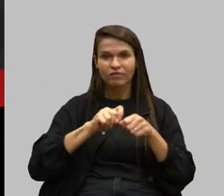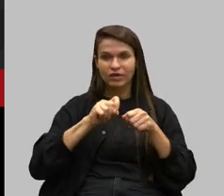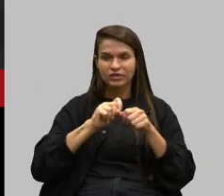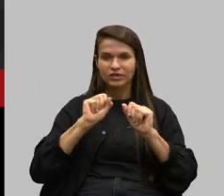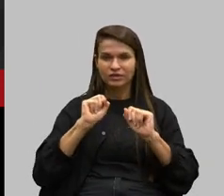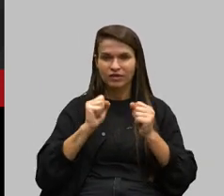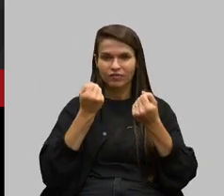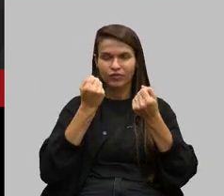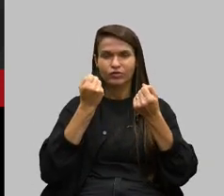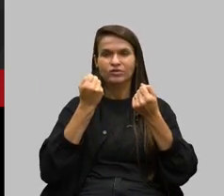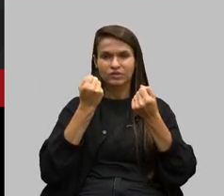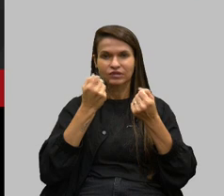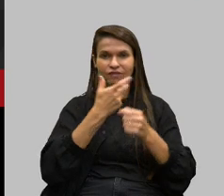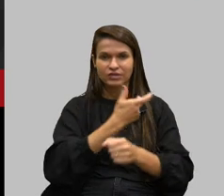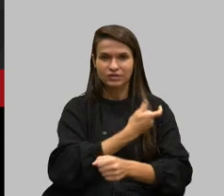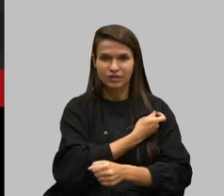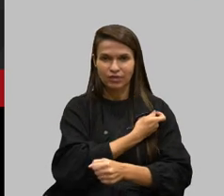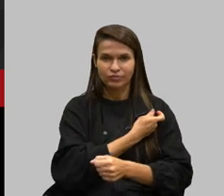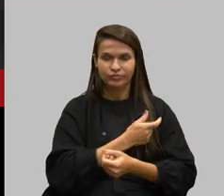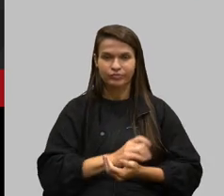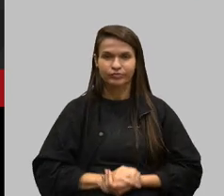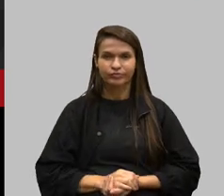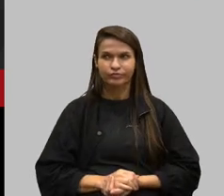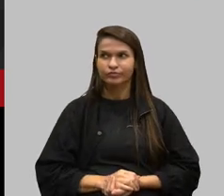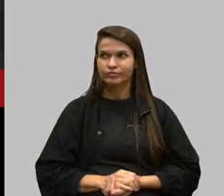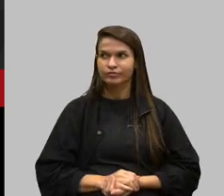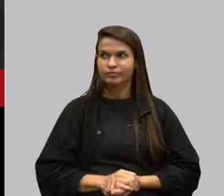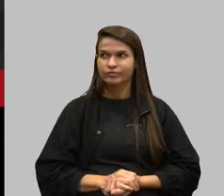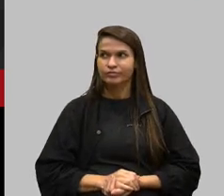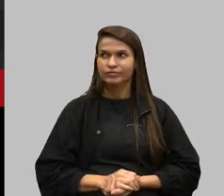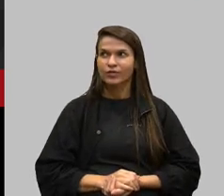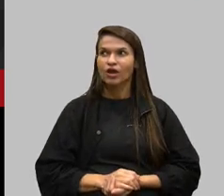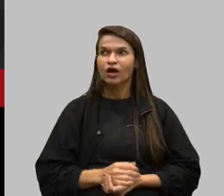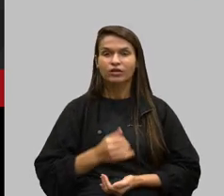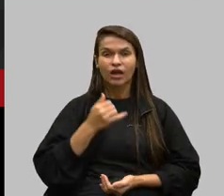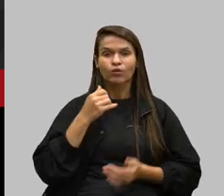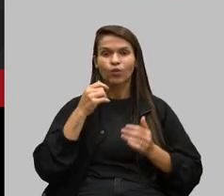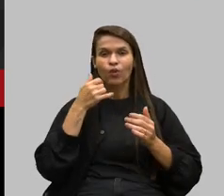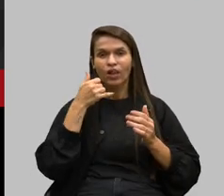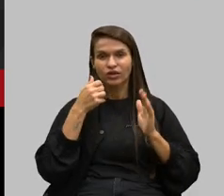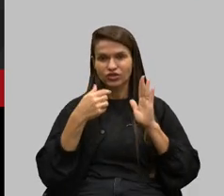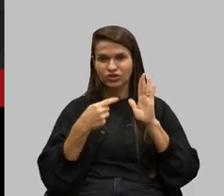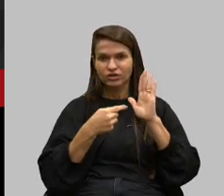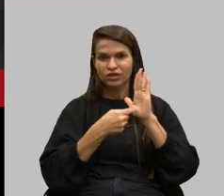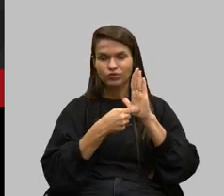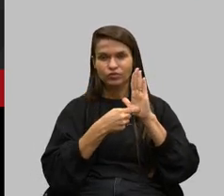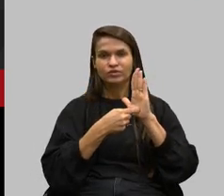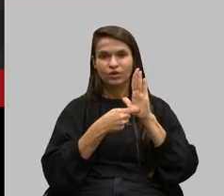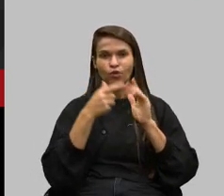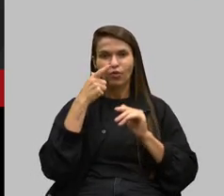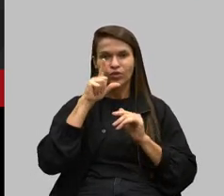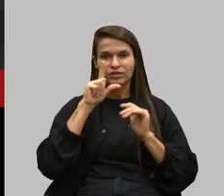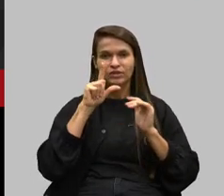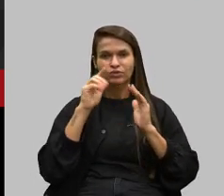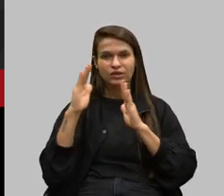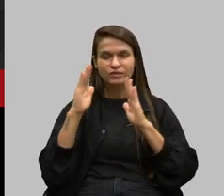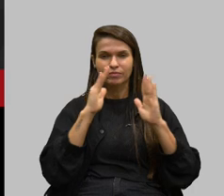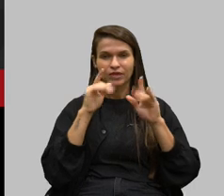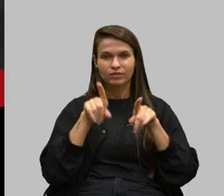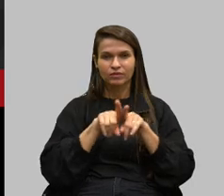reforço vacinal bem do disk denúncia a gente conseguiu aí nesse período